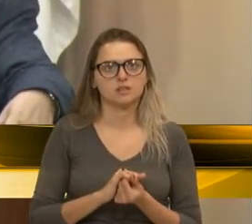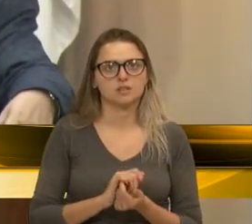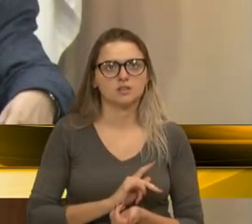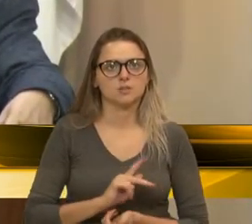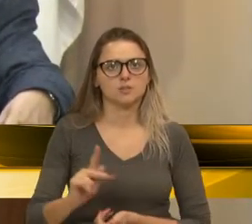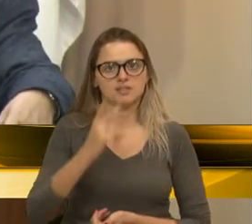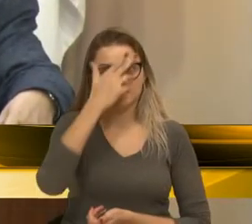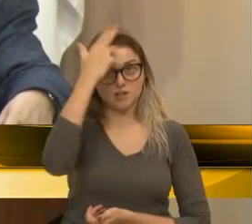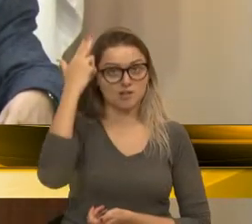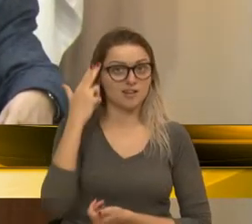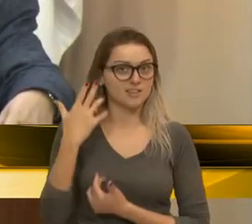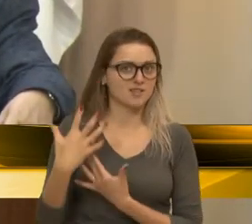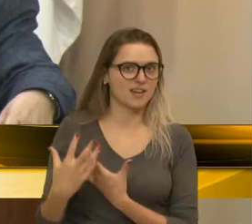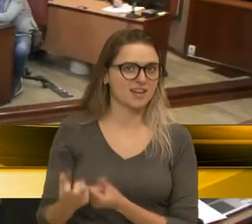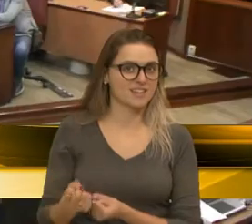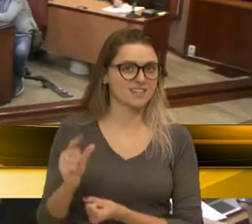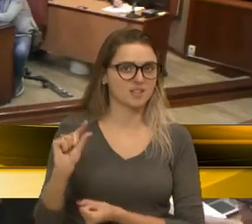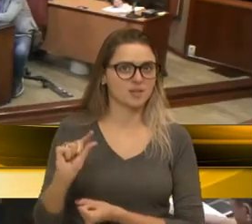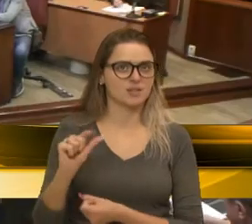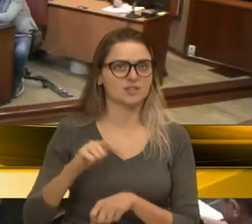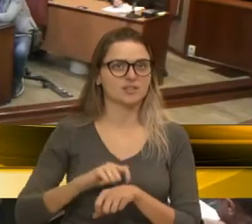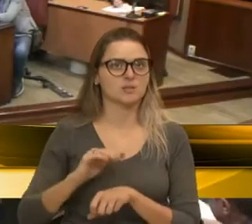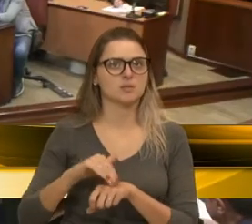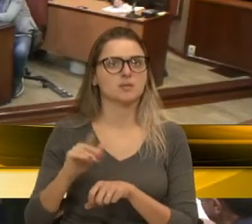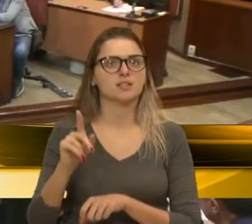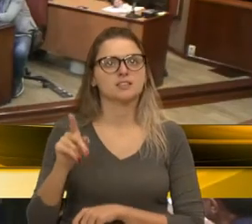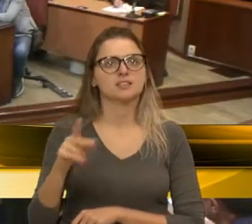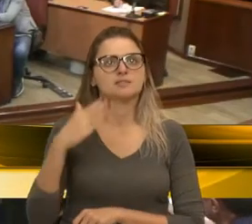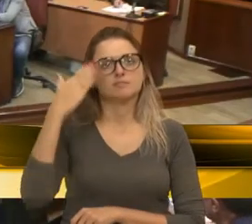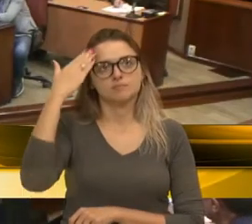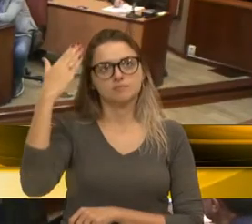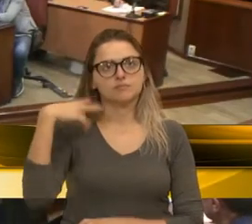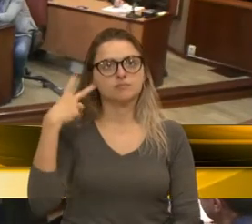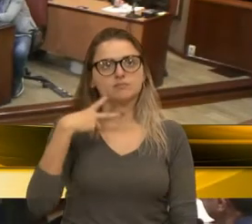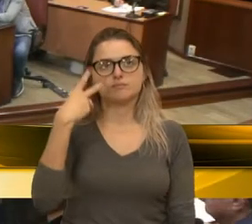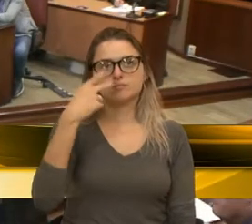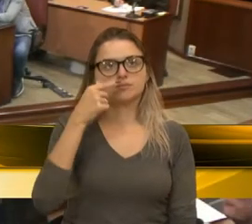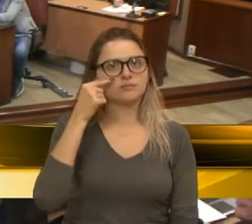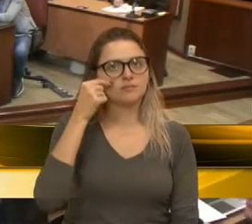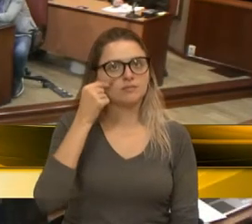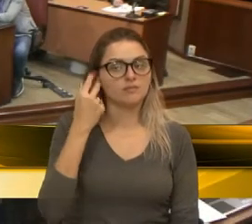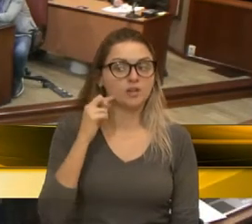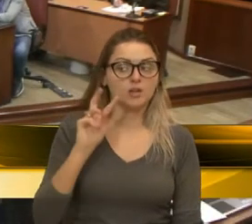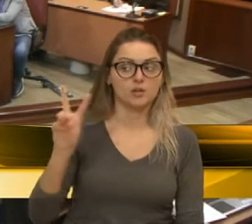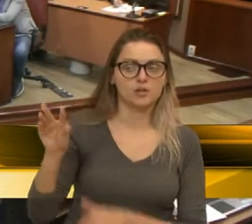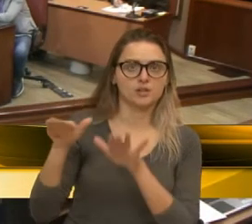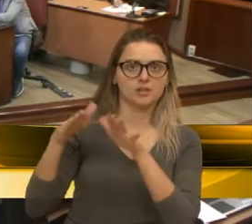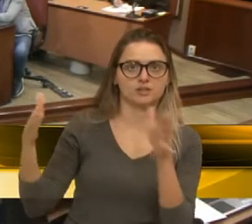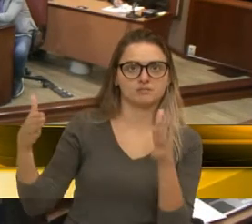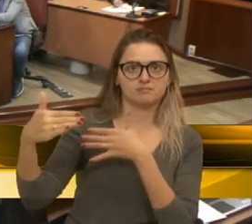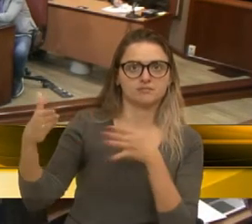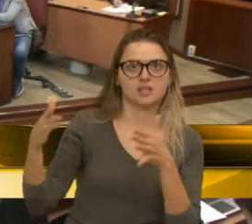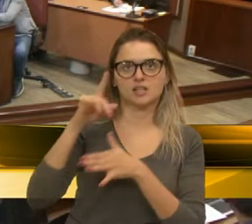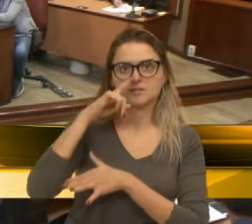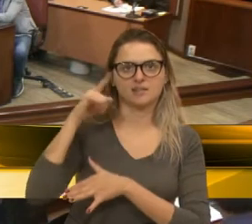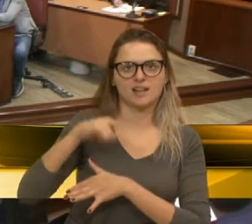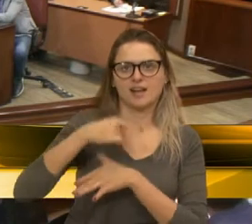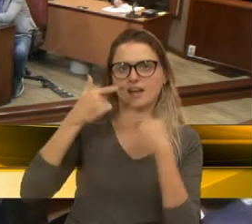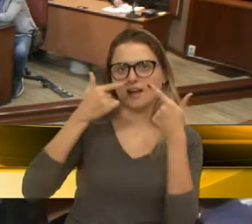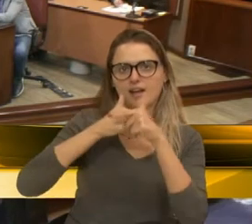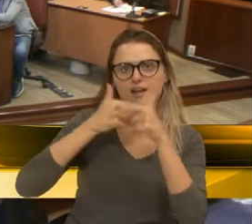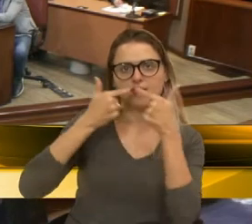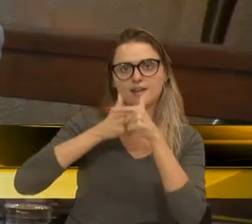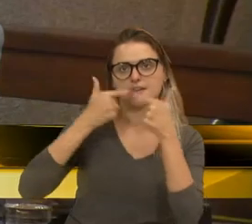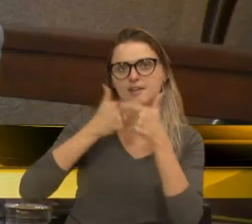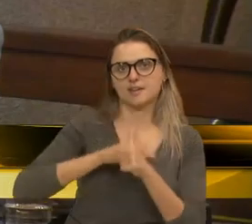vai me permitir essa liberalidade. Obrigado, vereador Eloy. Eu olhando para essas caixas aí, soa como um verdadeiro deboche, um pedido de